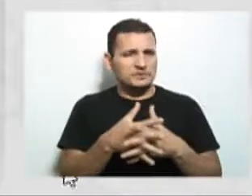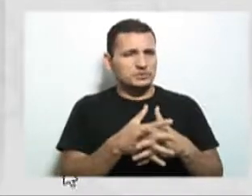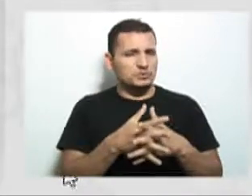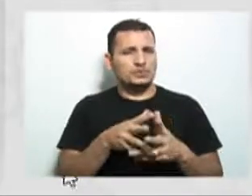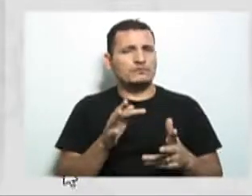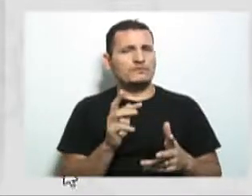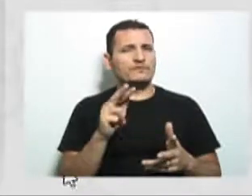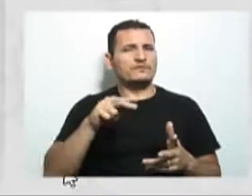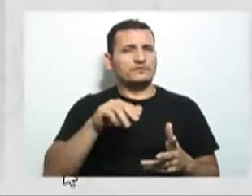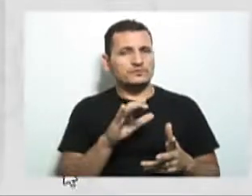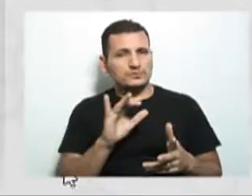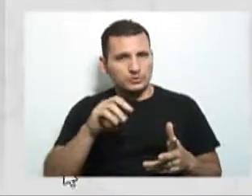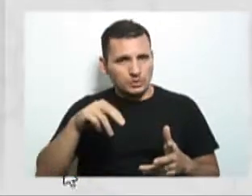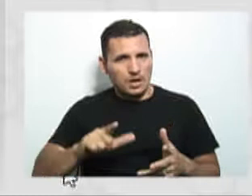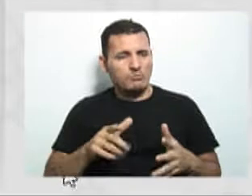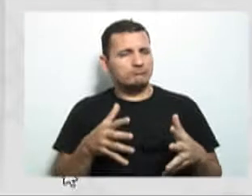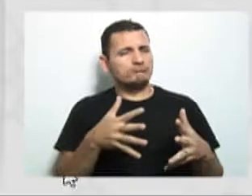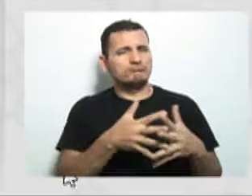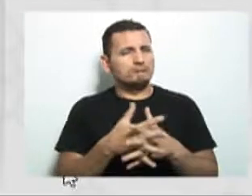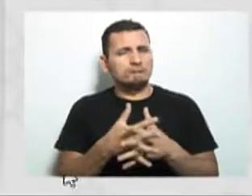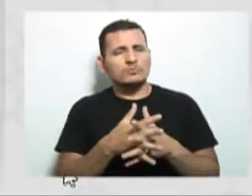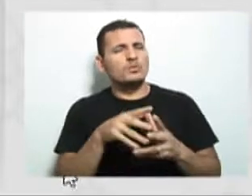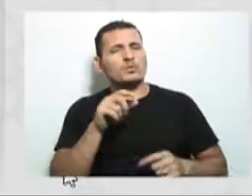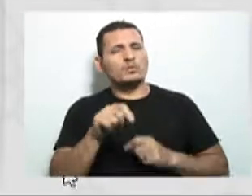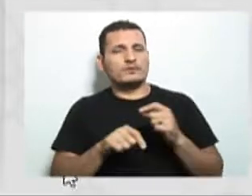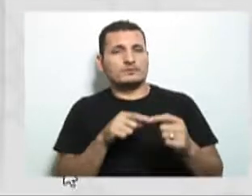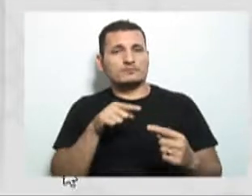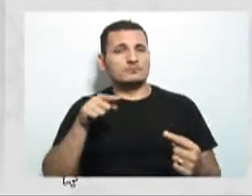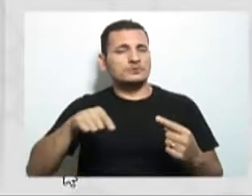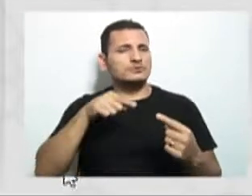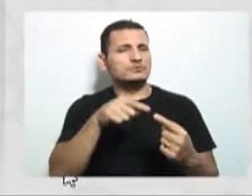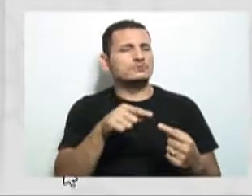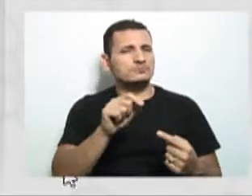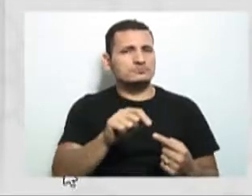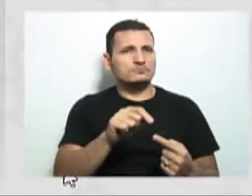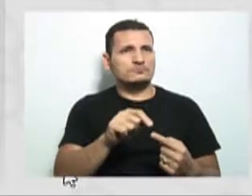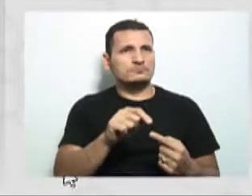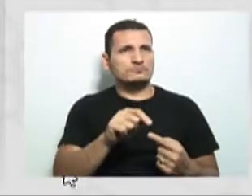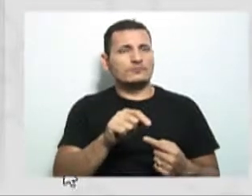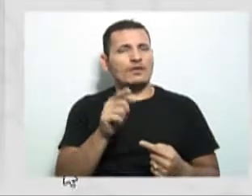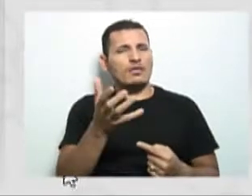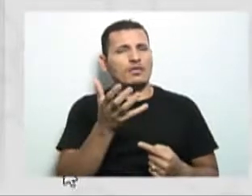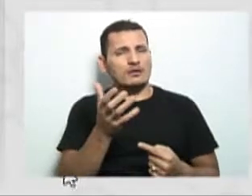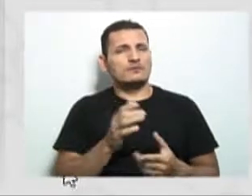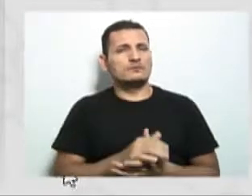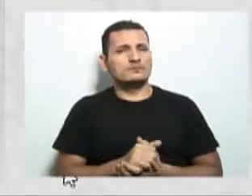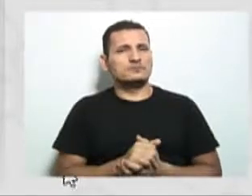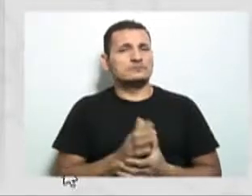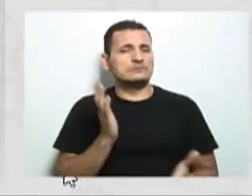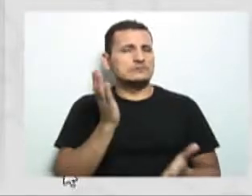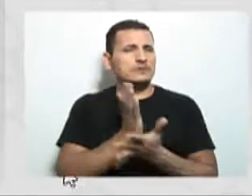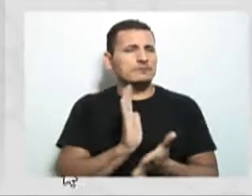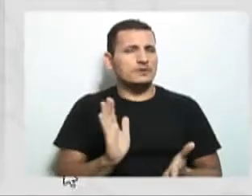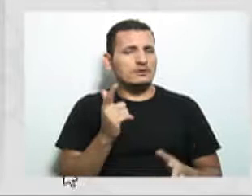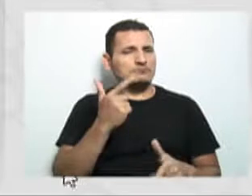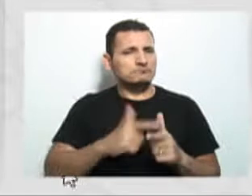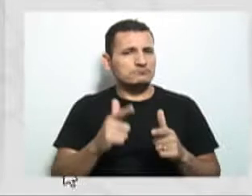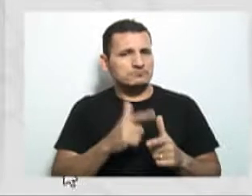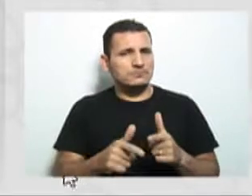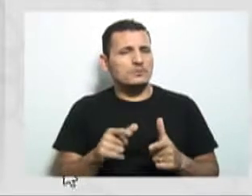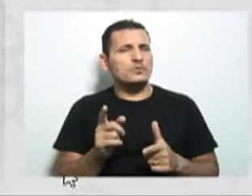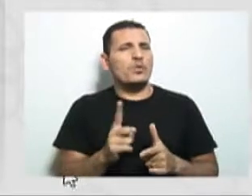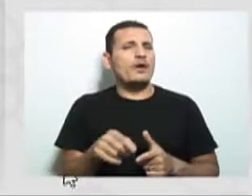que queremos realmente aqui nesse momento é acabar com o problema e não com quem